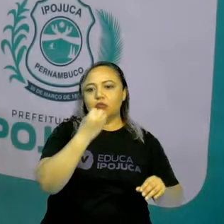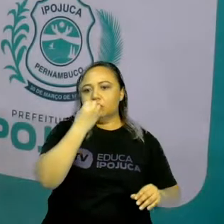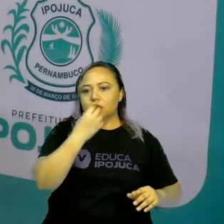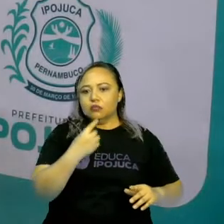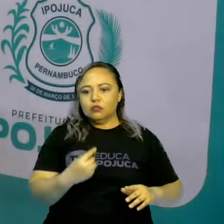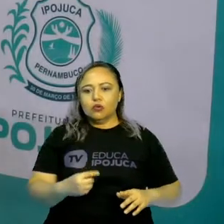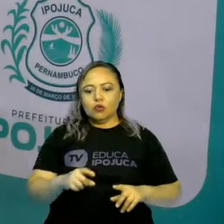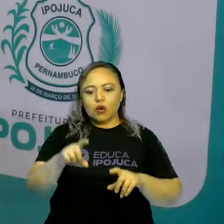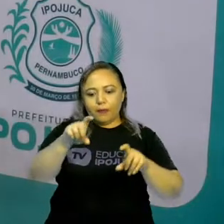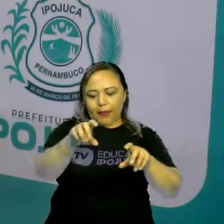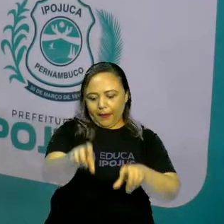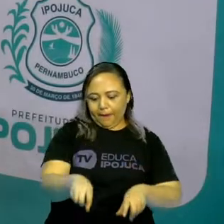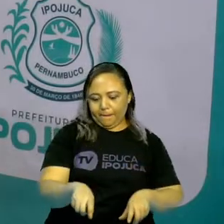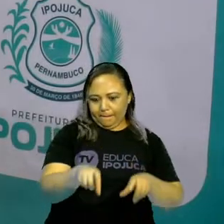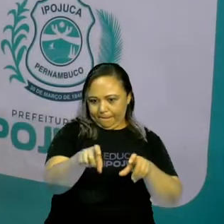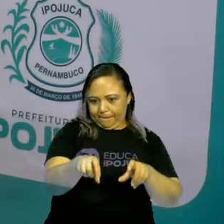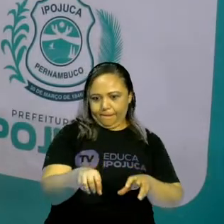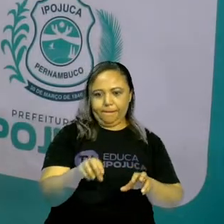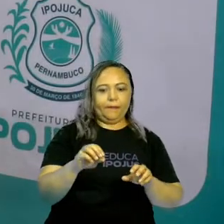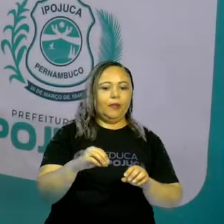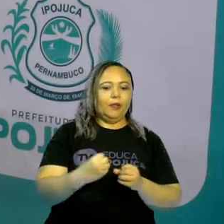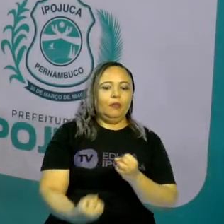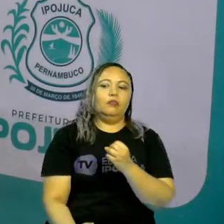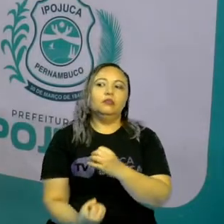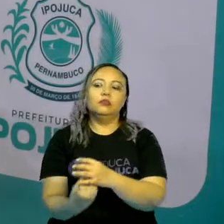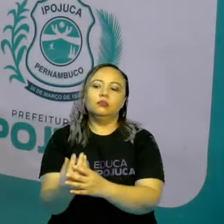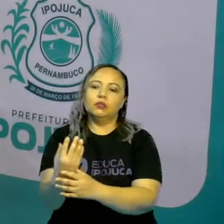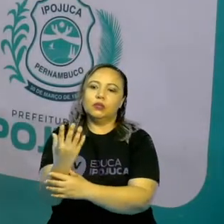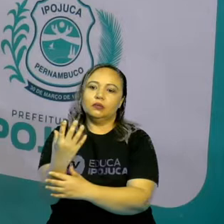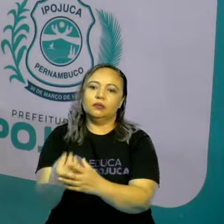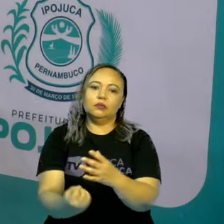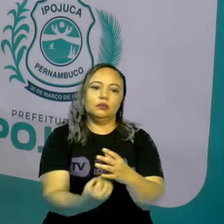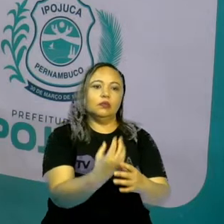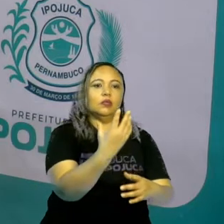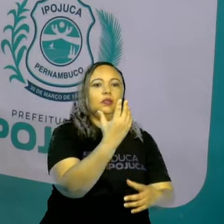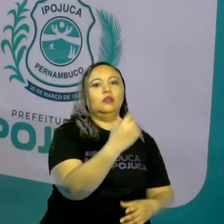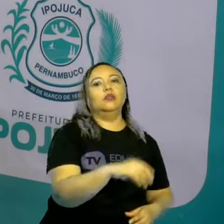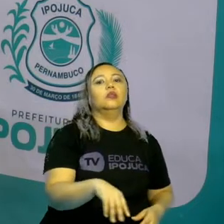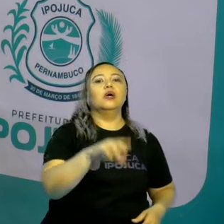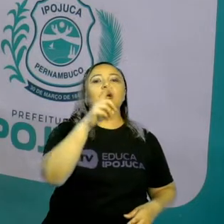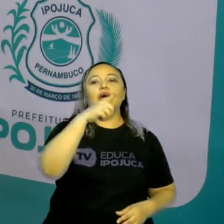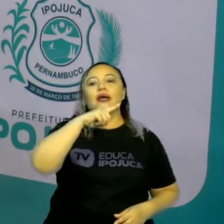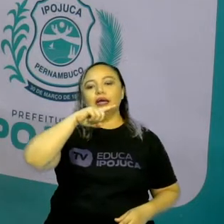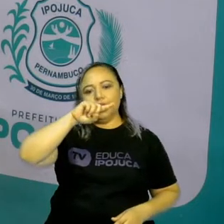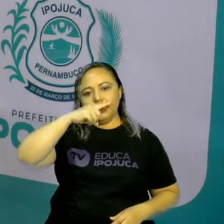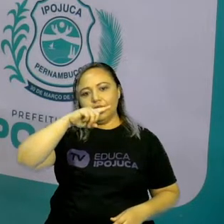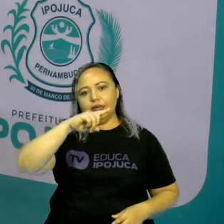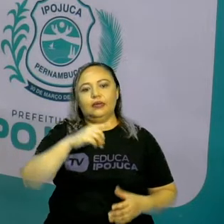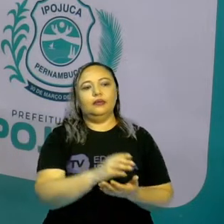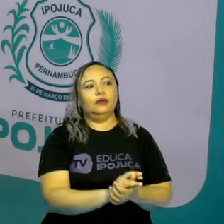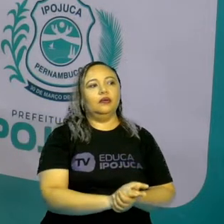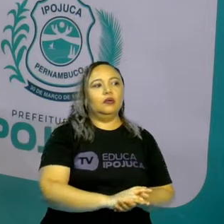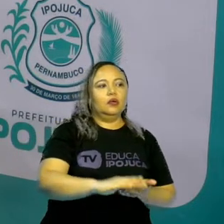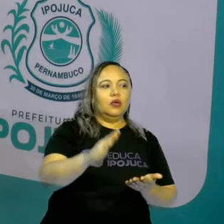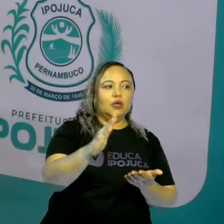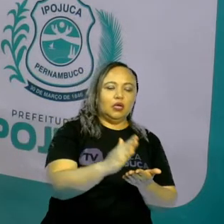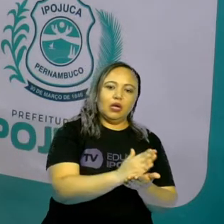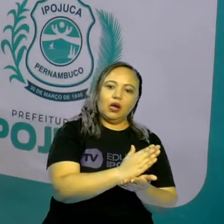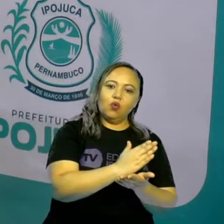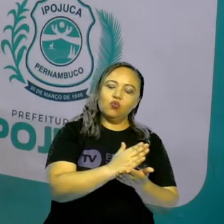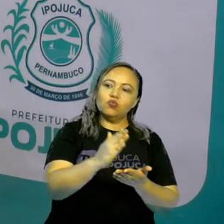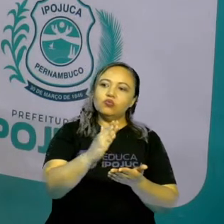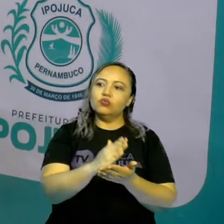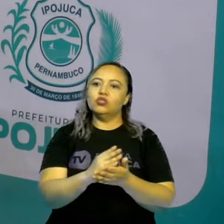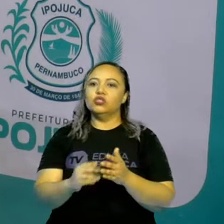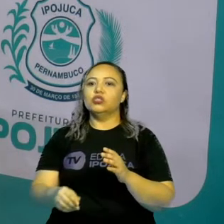cana-de-açúcar, o que causou um rápido surgimento de diversos engenhos na região. Entre os pioneiros